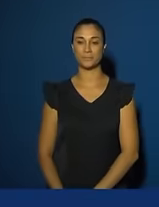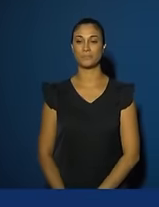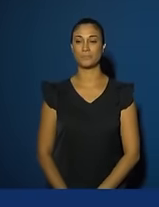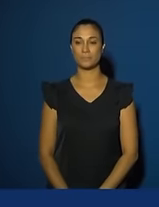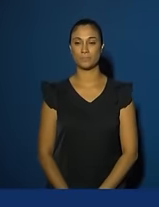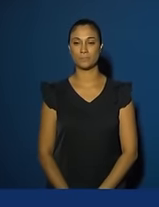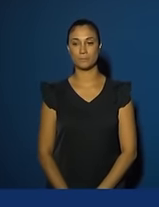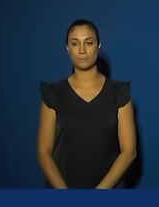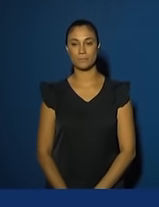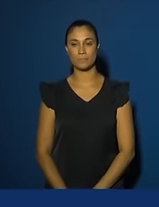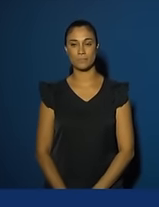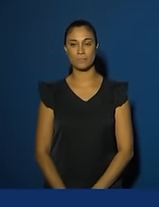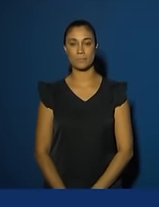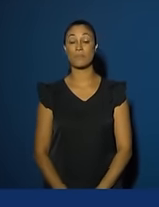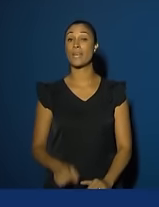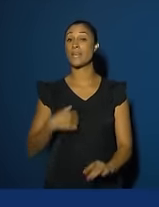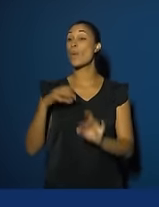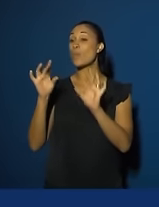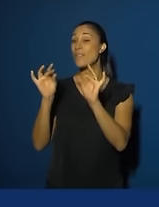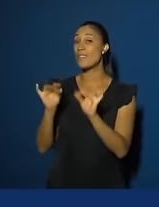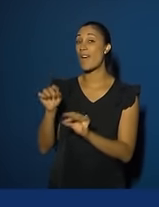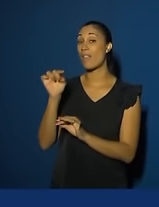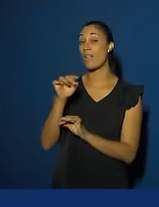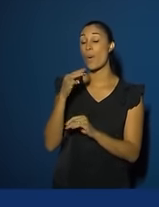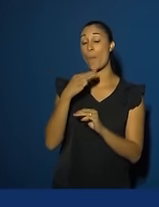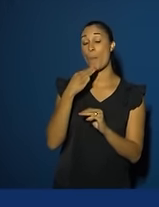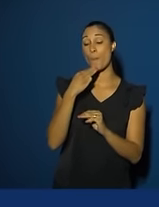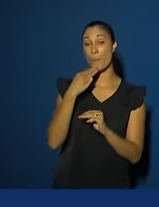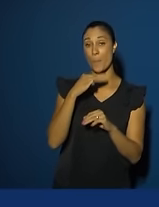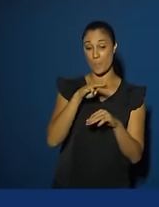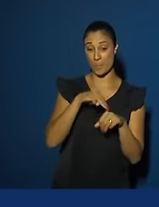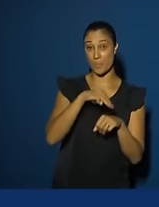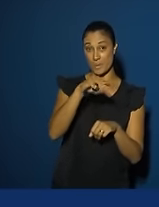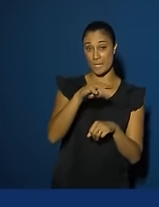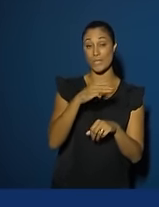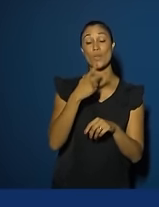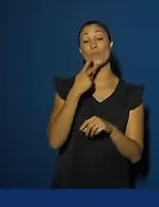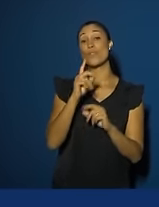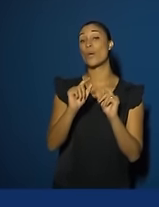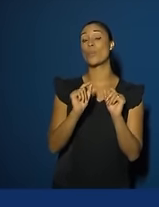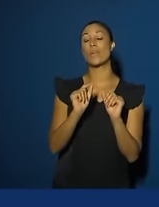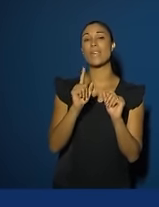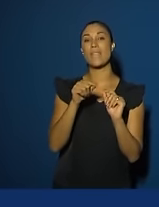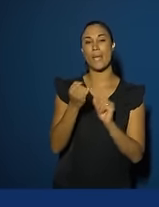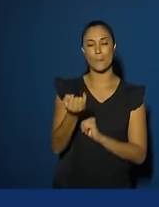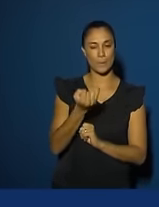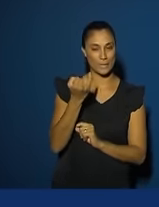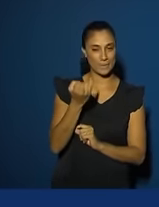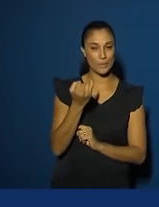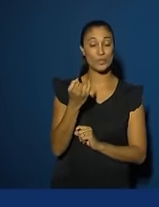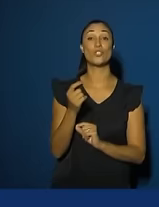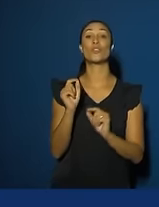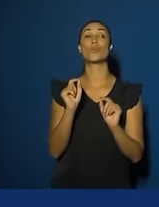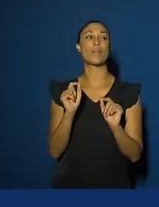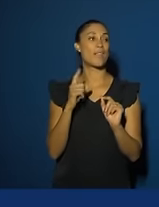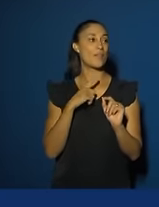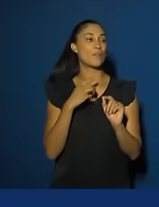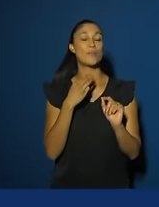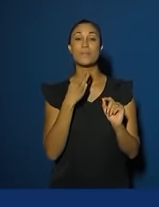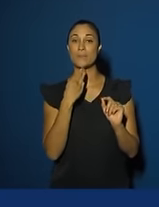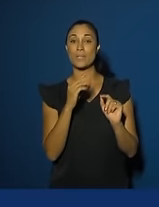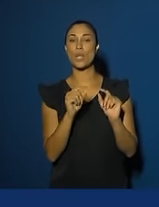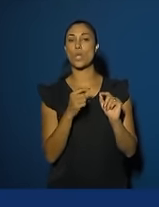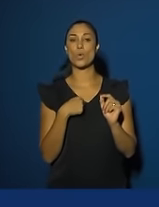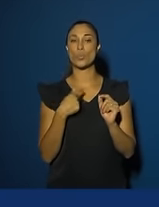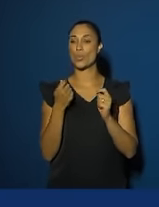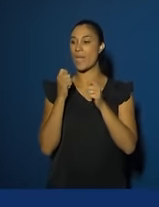Mansueto e um detalhe o ministro fez uma ressalva mais cedo que é importante falar aqui falou ueto eu